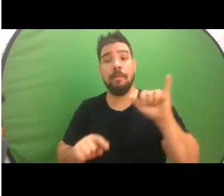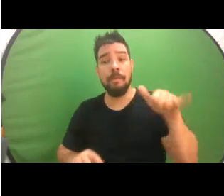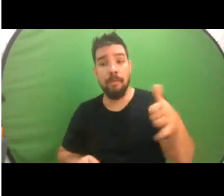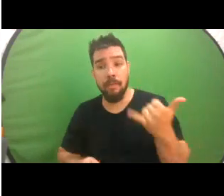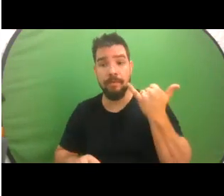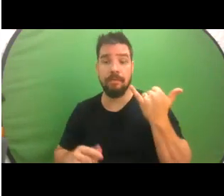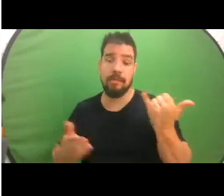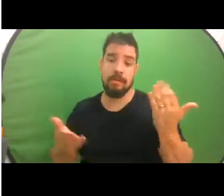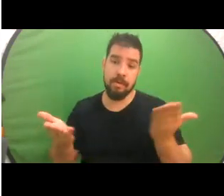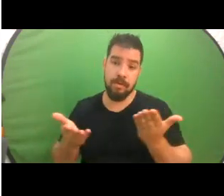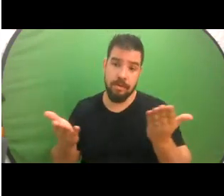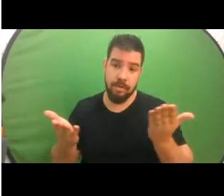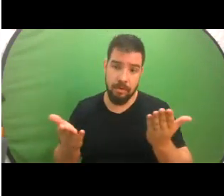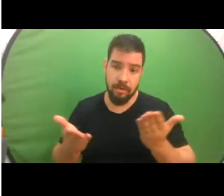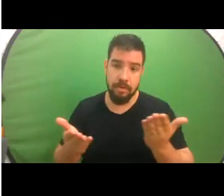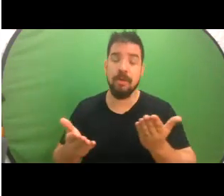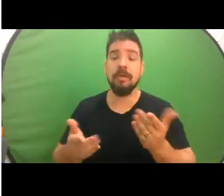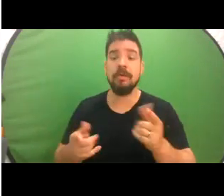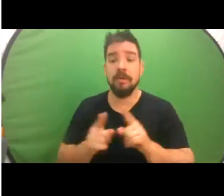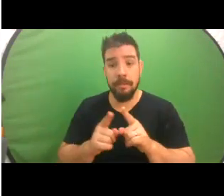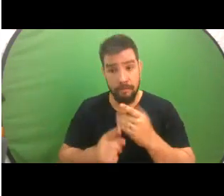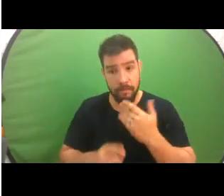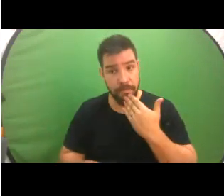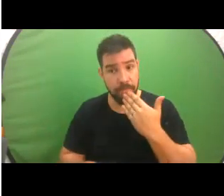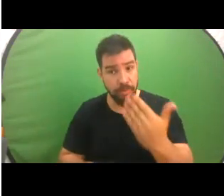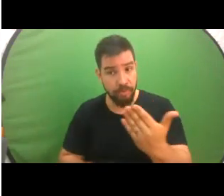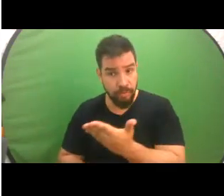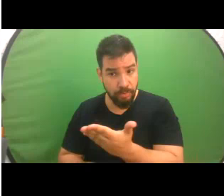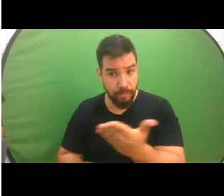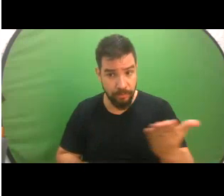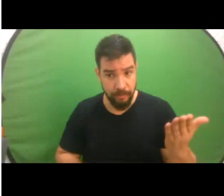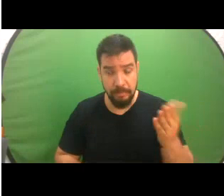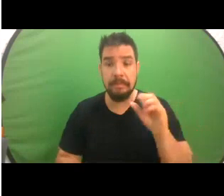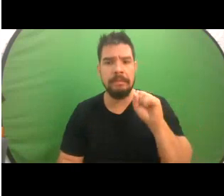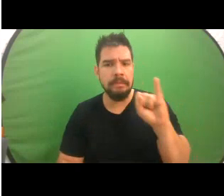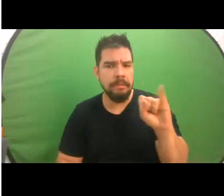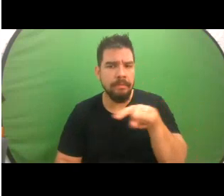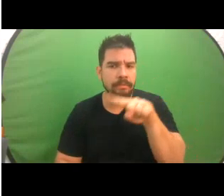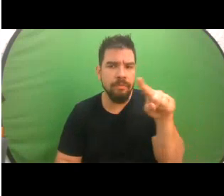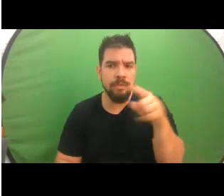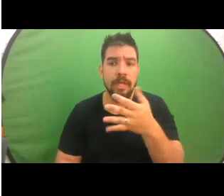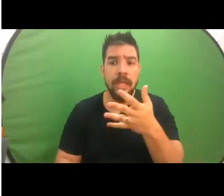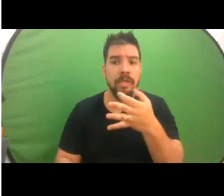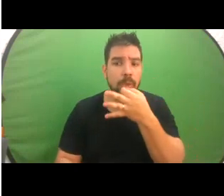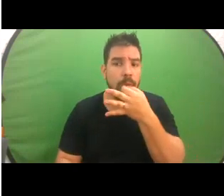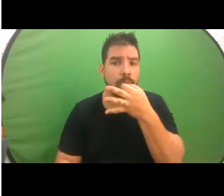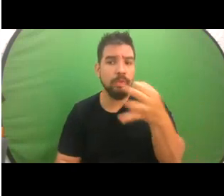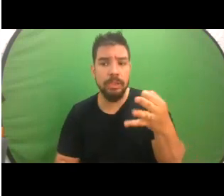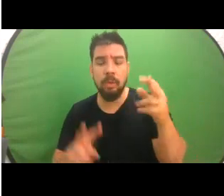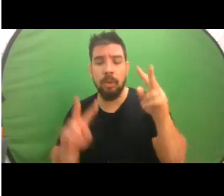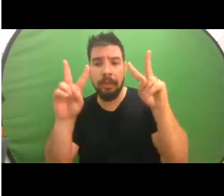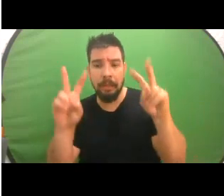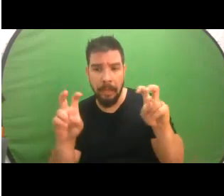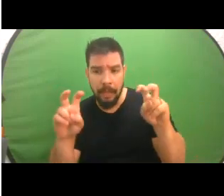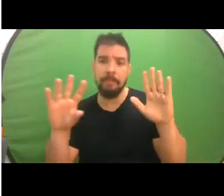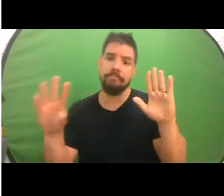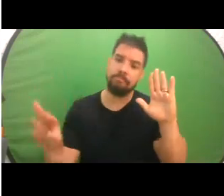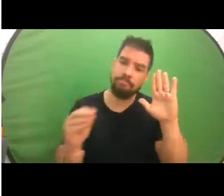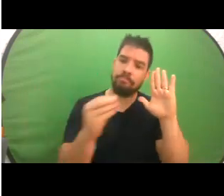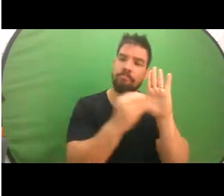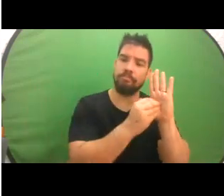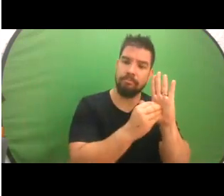nosso encontro, pedindo para vocês, caso vocês tenham alguma sugestão para a gente inserir na programação. Mas a